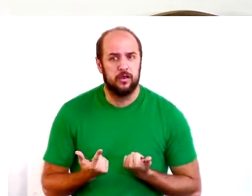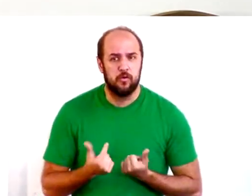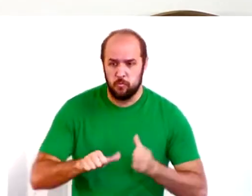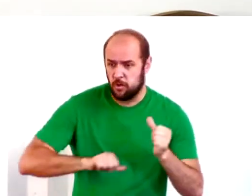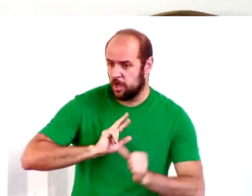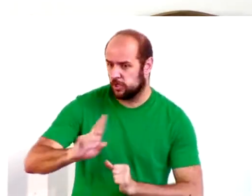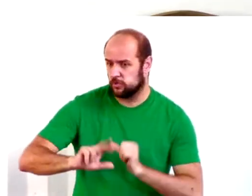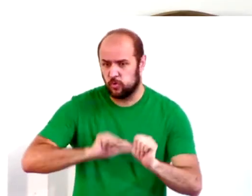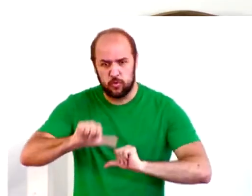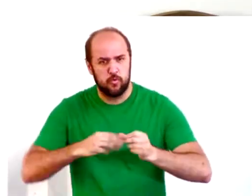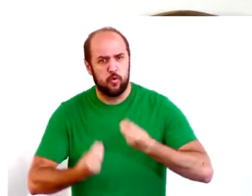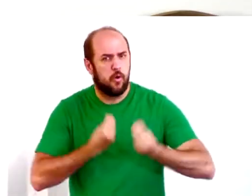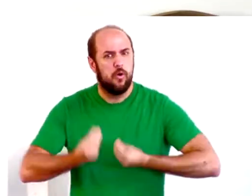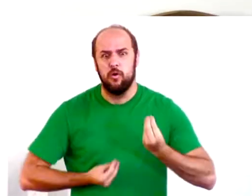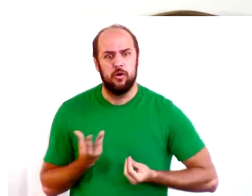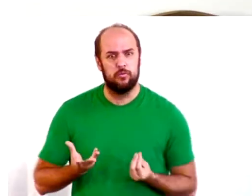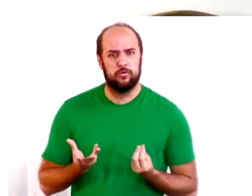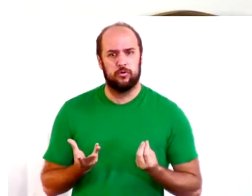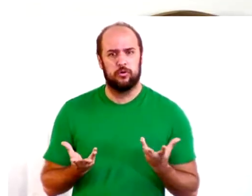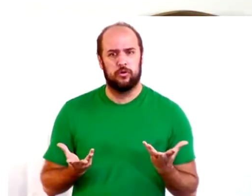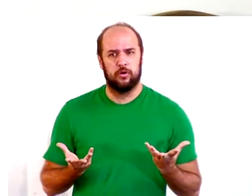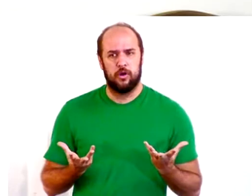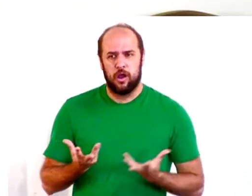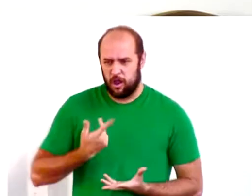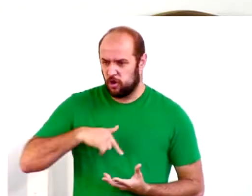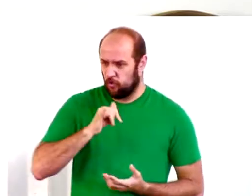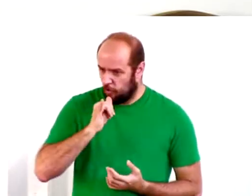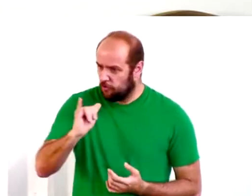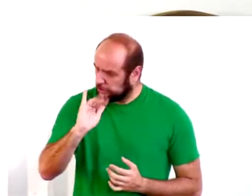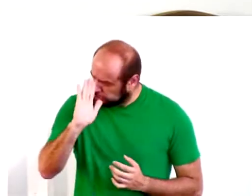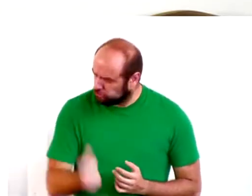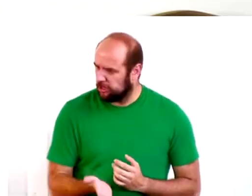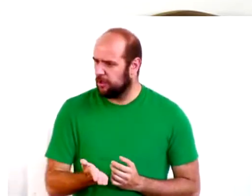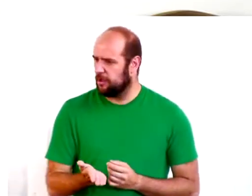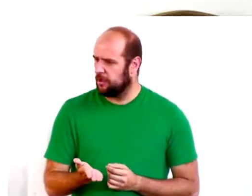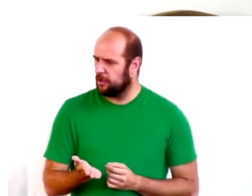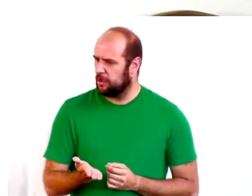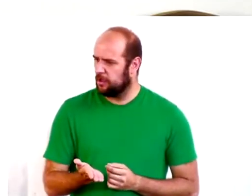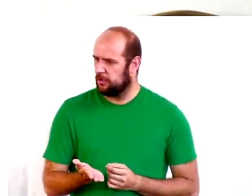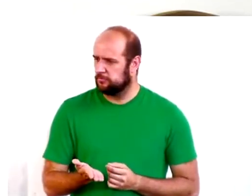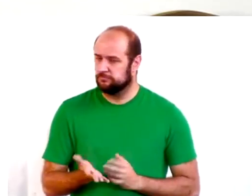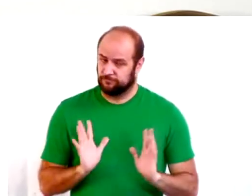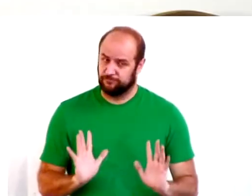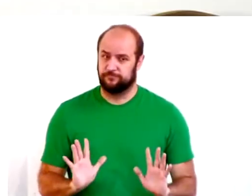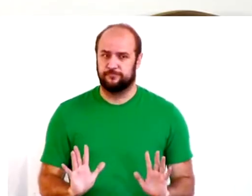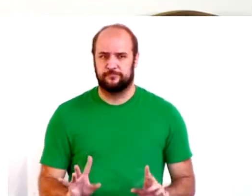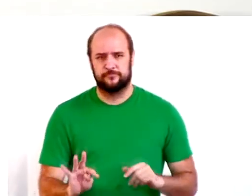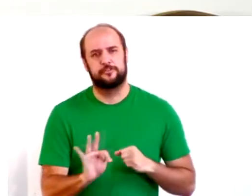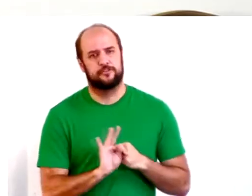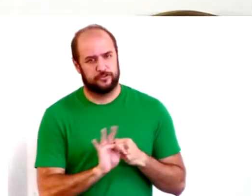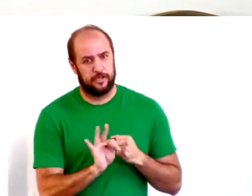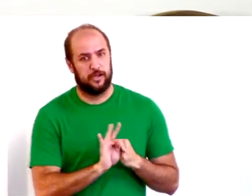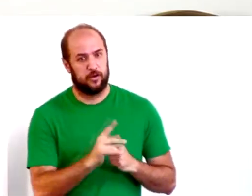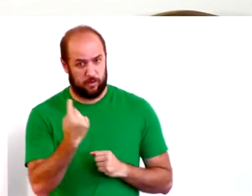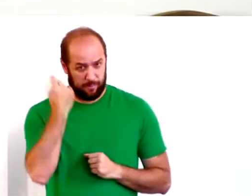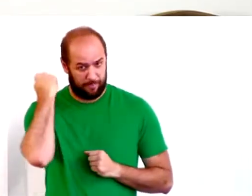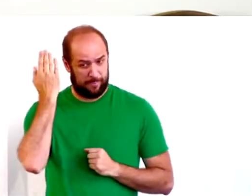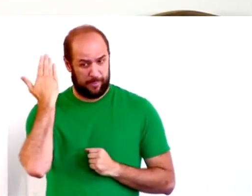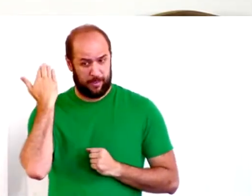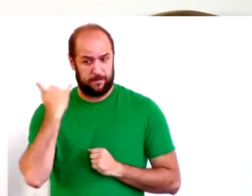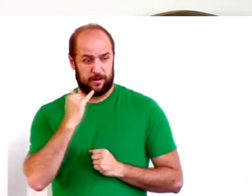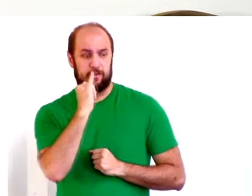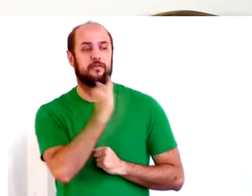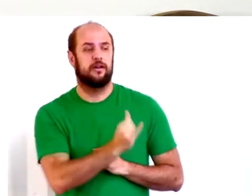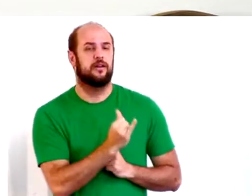vamos negar a nós mesmos, a nossa palavra? Tiago estava vendo pessoas que